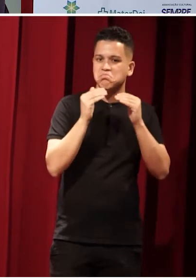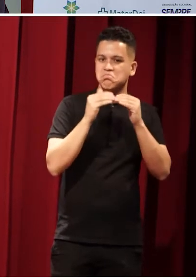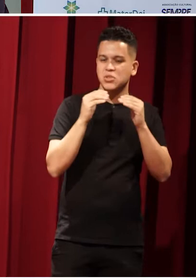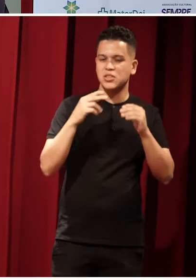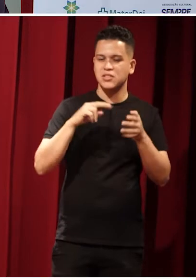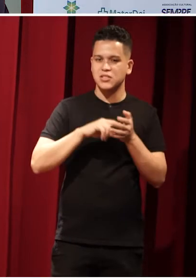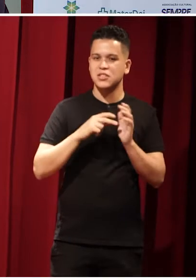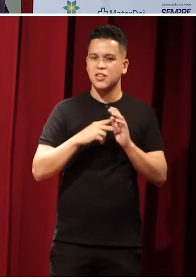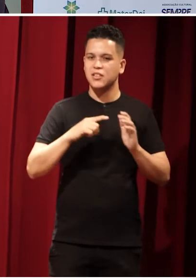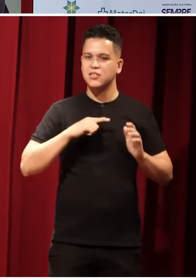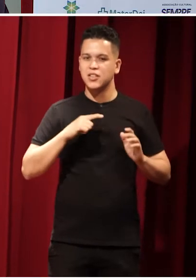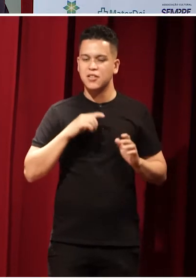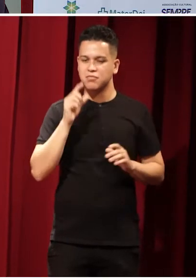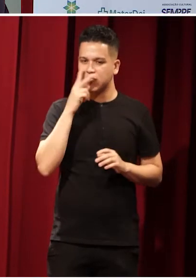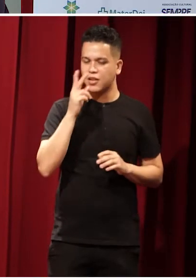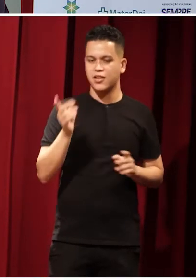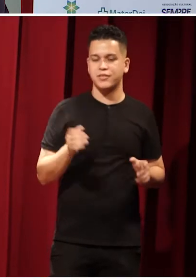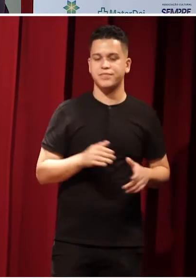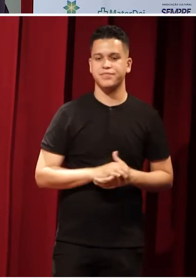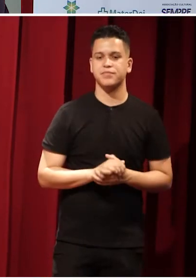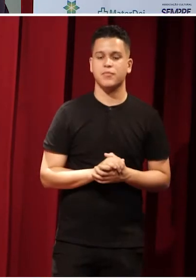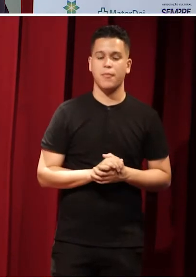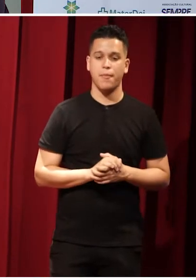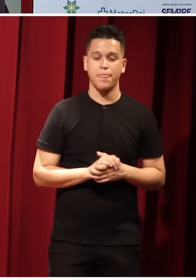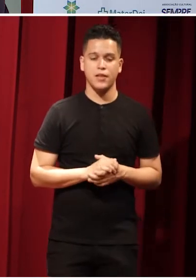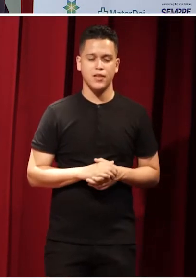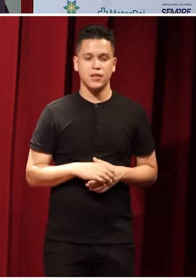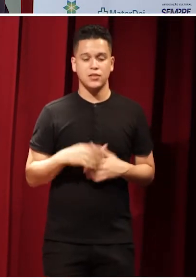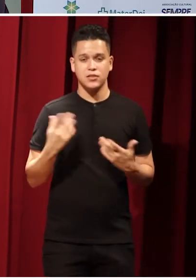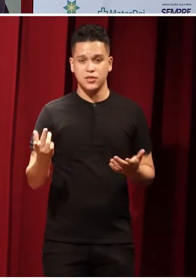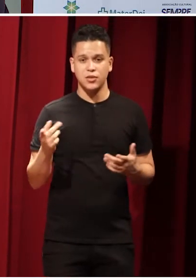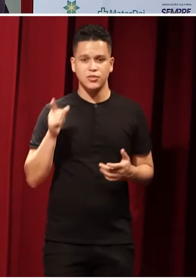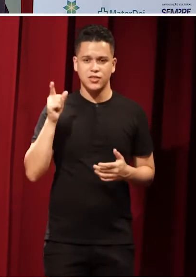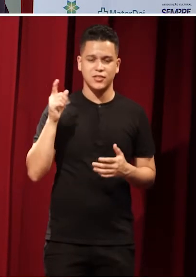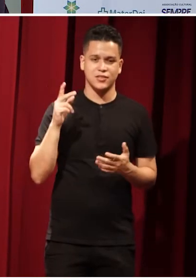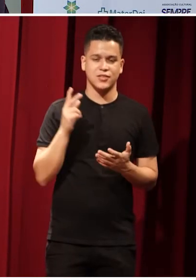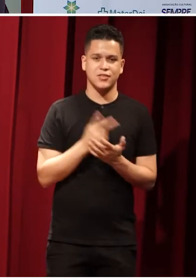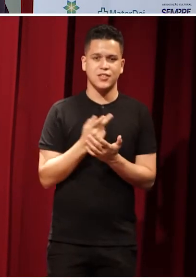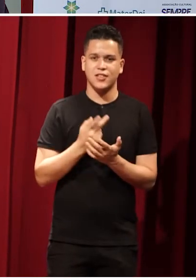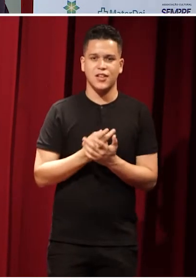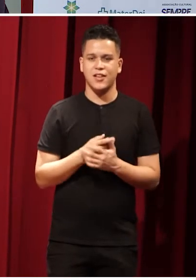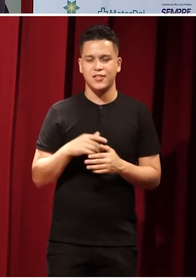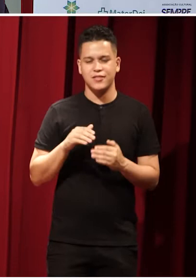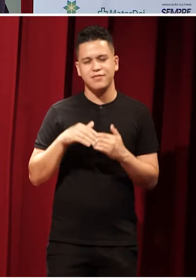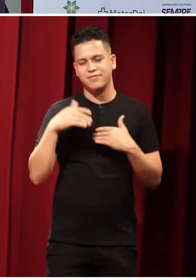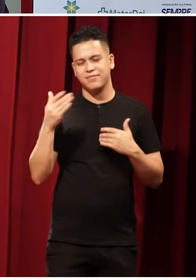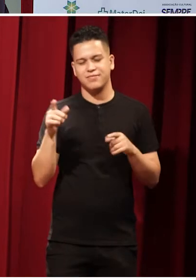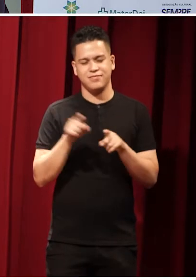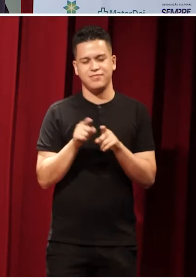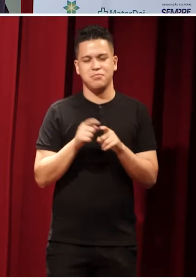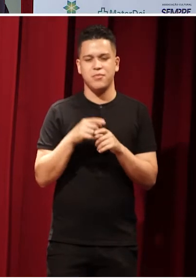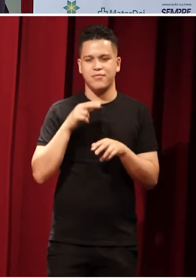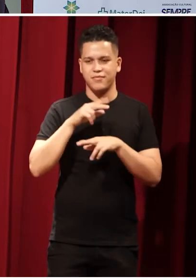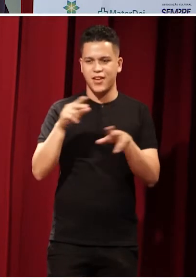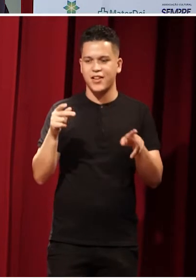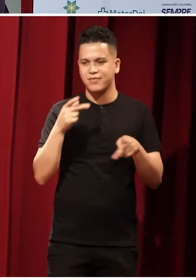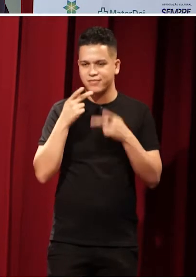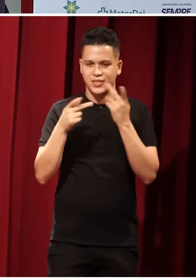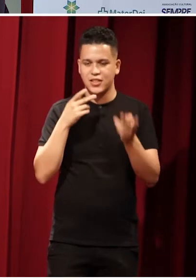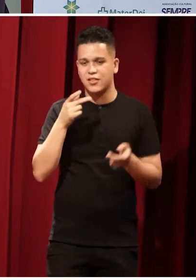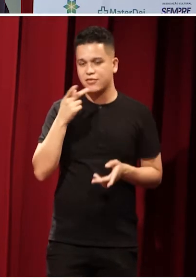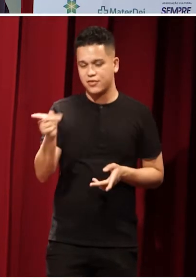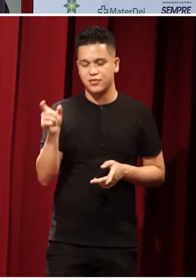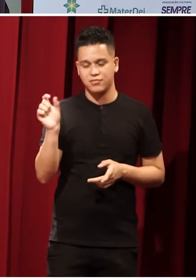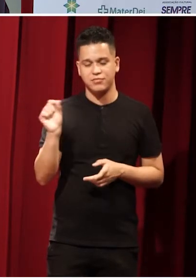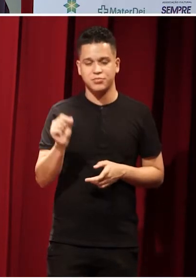grande equívoco, além do caráter alucinado dessas afirmações, o grande equívoco é a